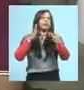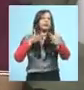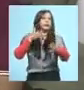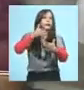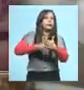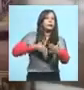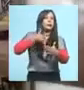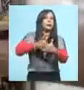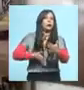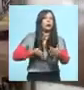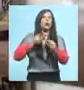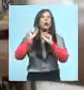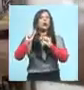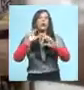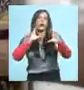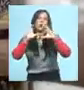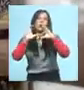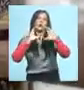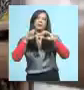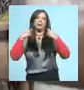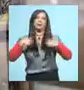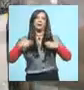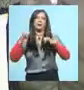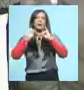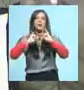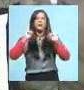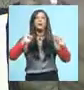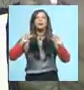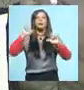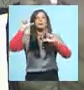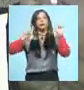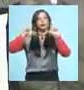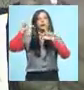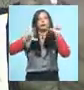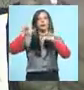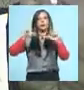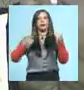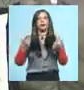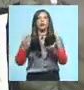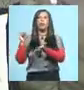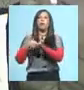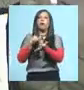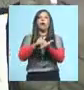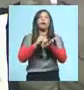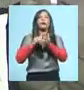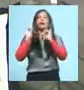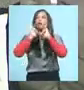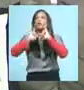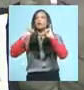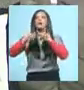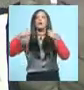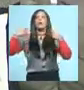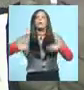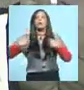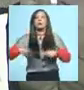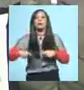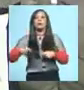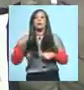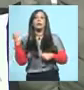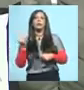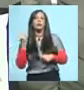quando queria se informar pela televisão. Eu realmente fico desinformado porque é necessário que haja